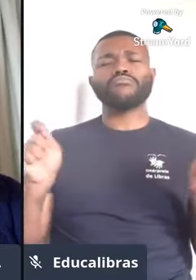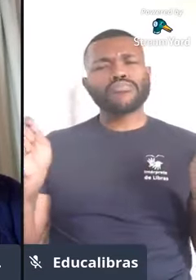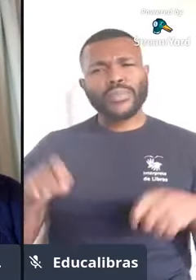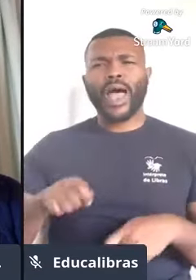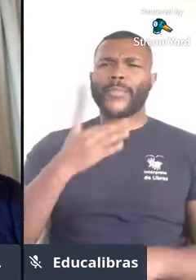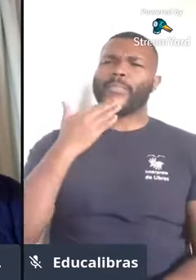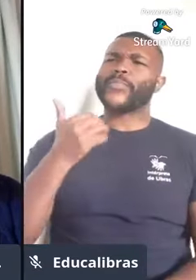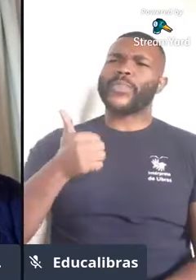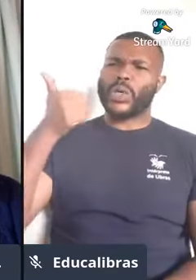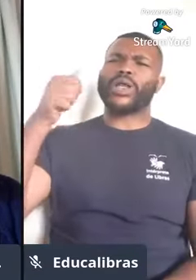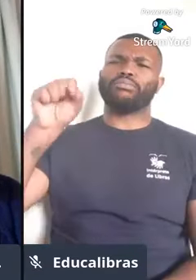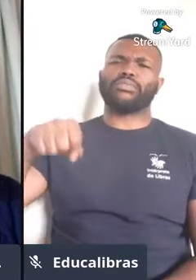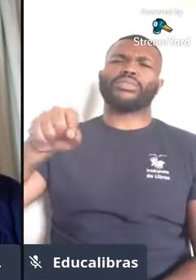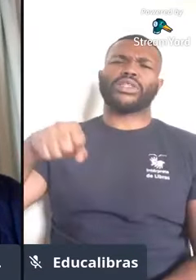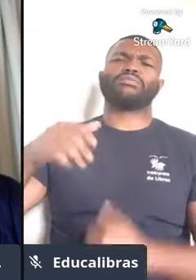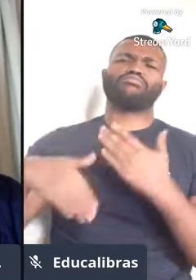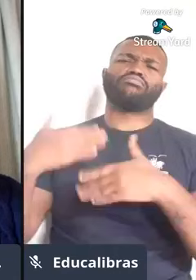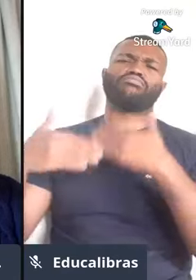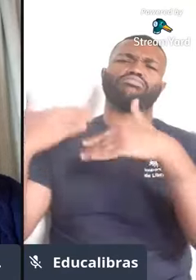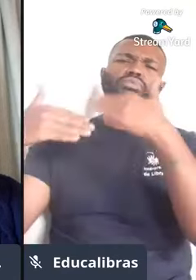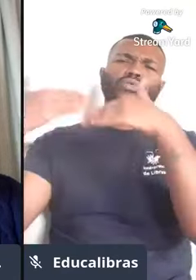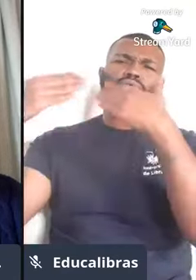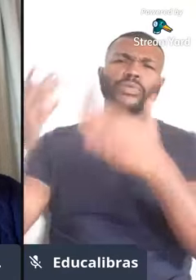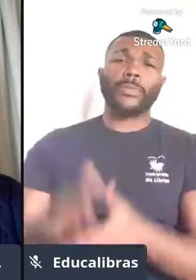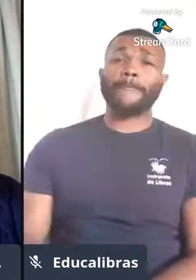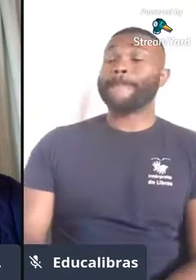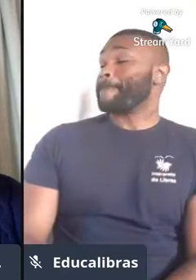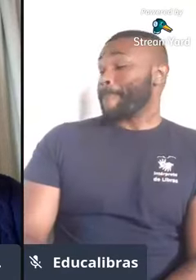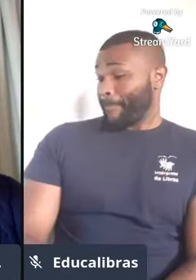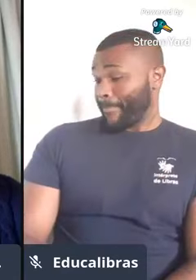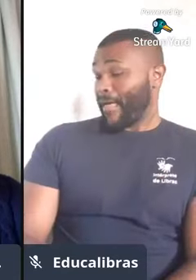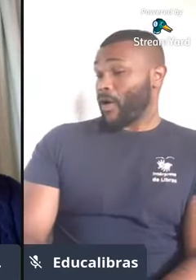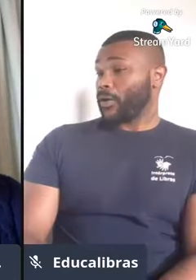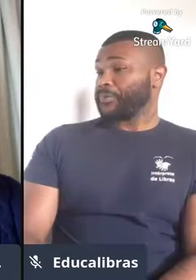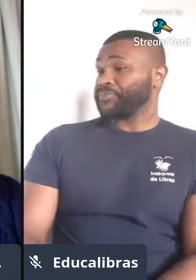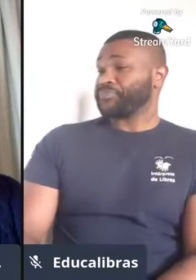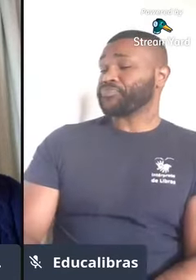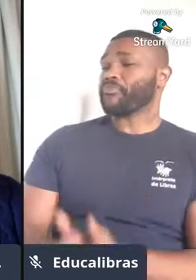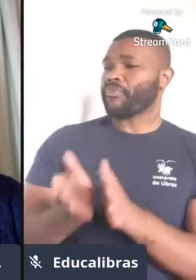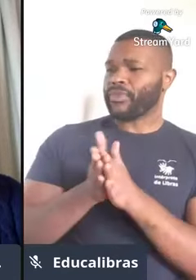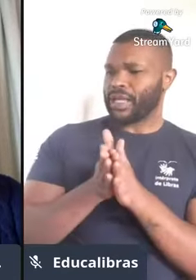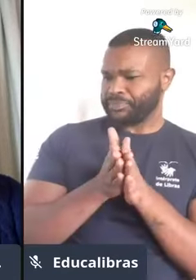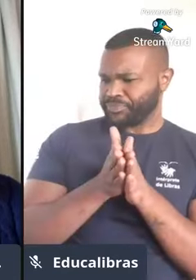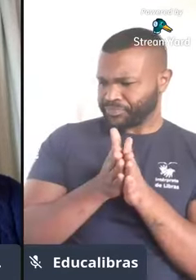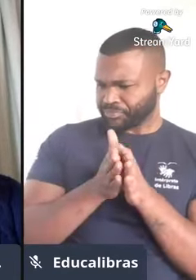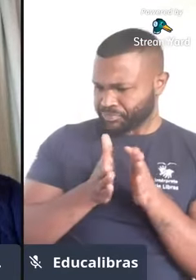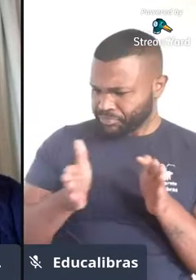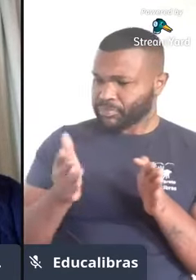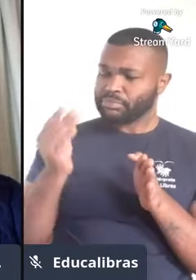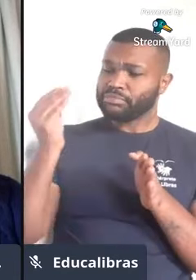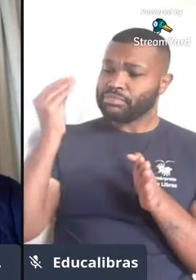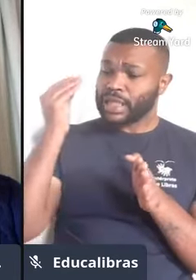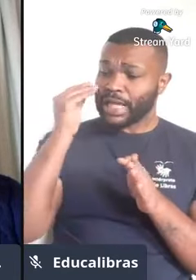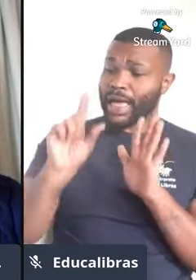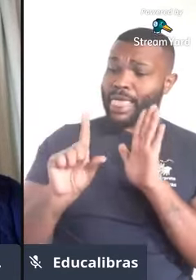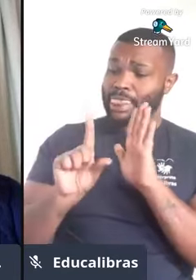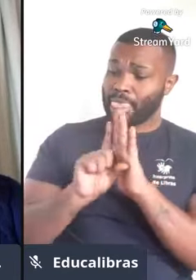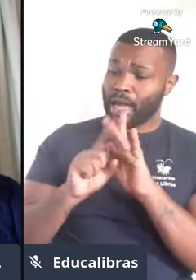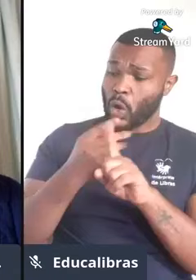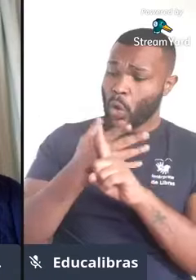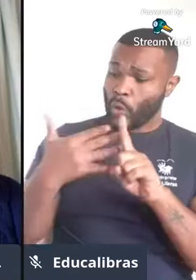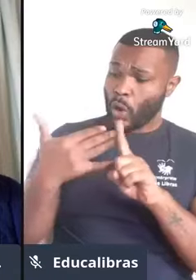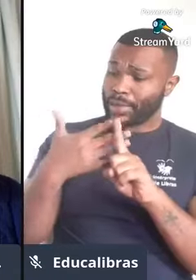esse processo. Cal, né, nesse processo de aperfeiçoar a lei de cotas sem